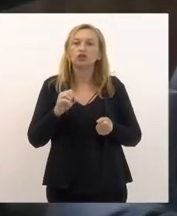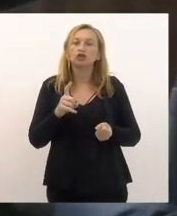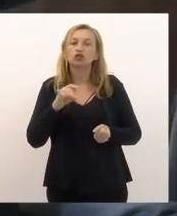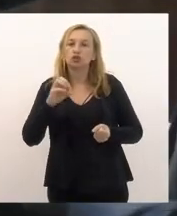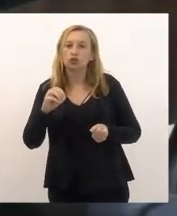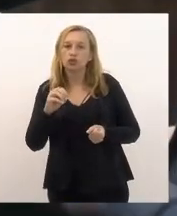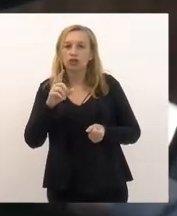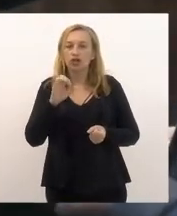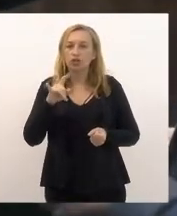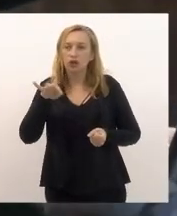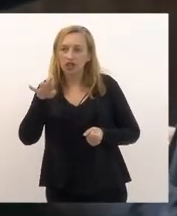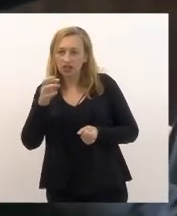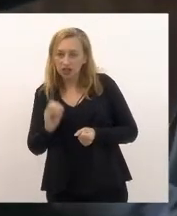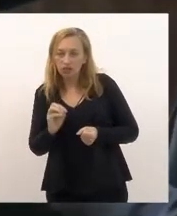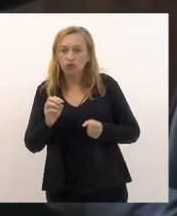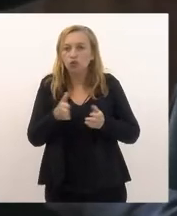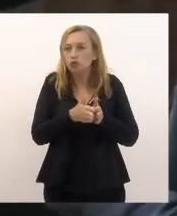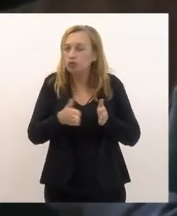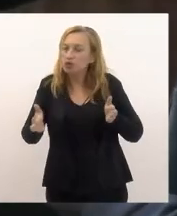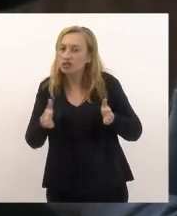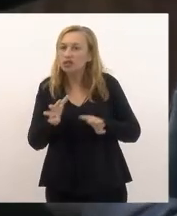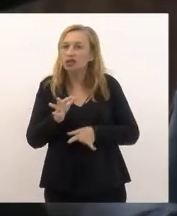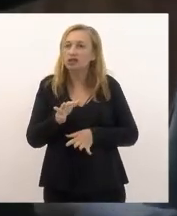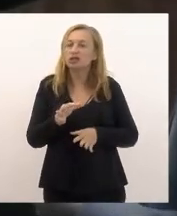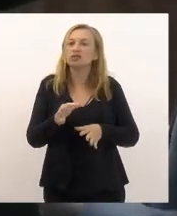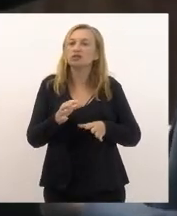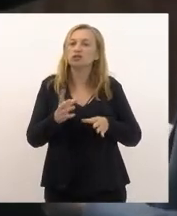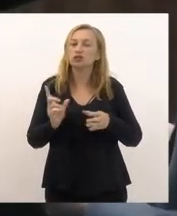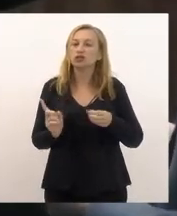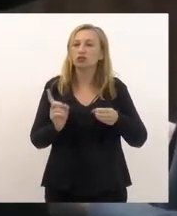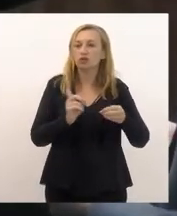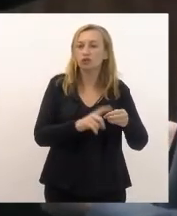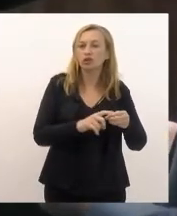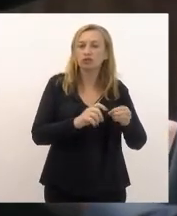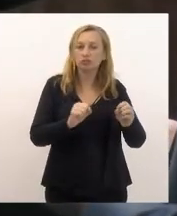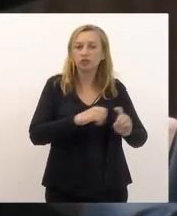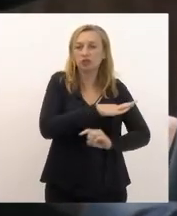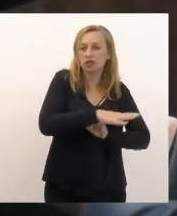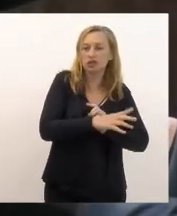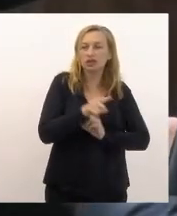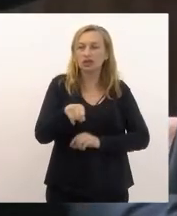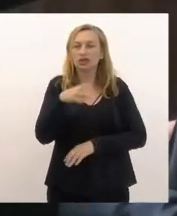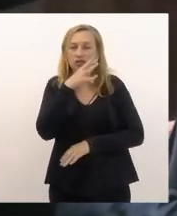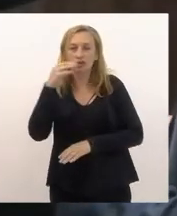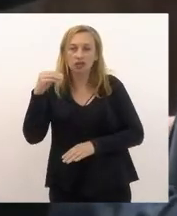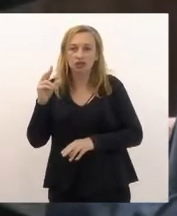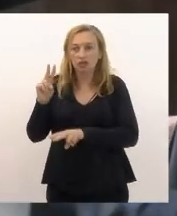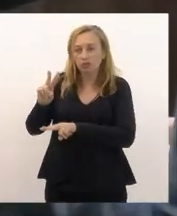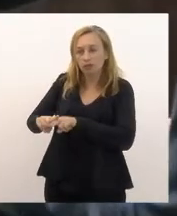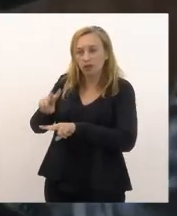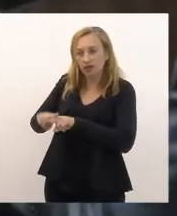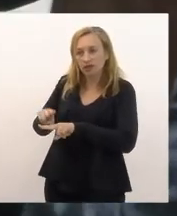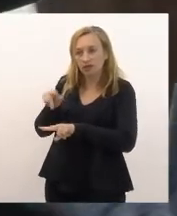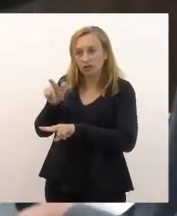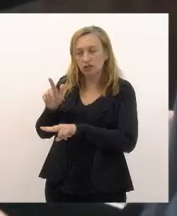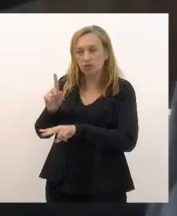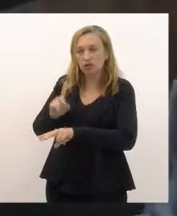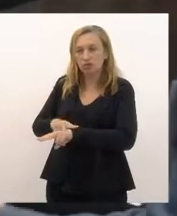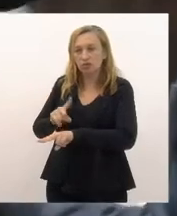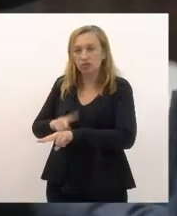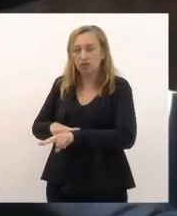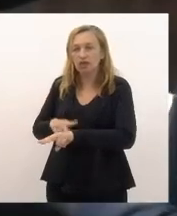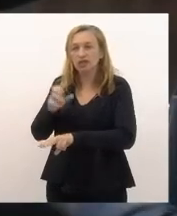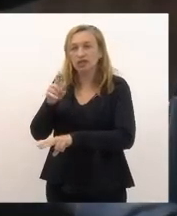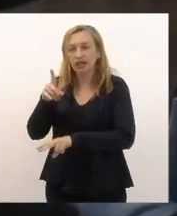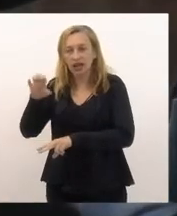socioeducativo, né, do processo, digamos, de ressocialização desses adolescentes que estão internados nas unidades